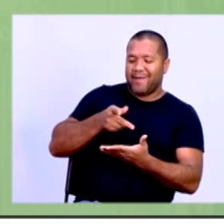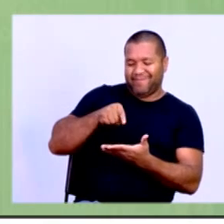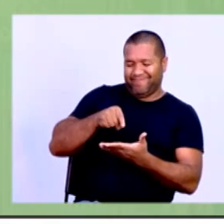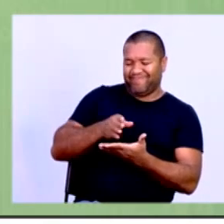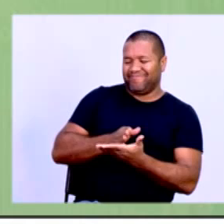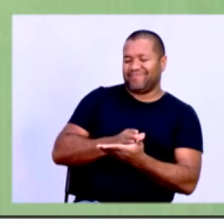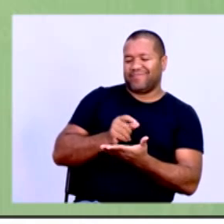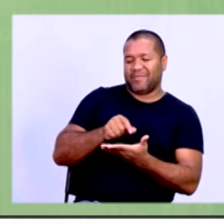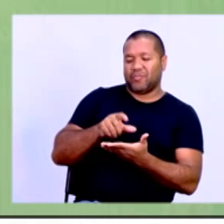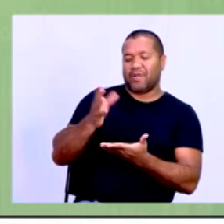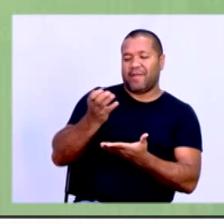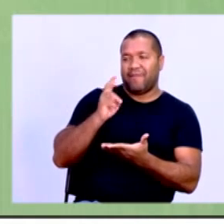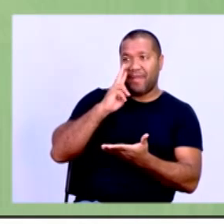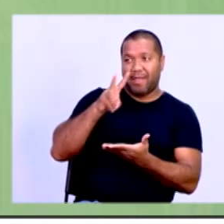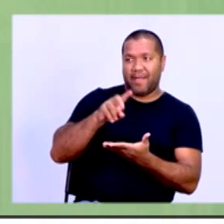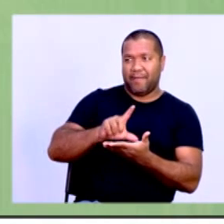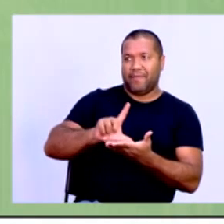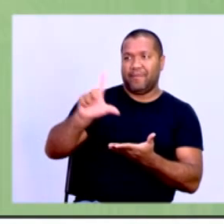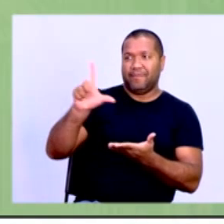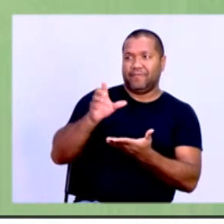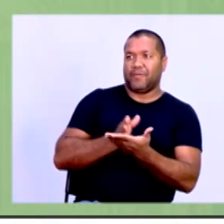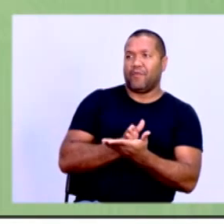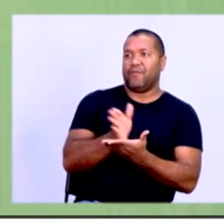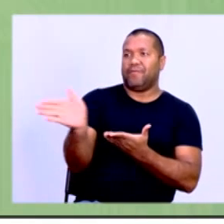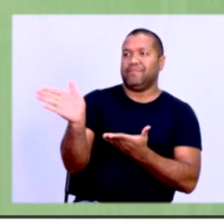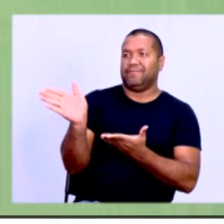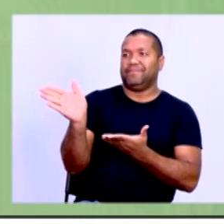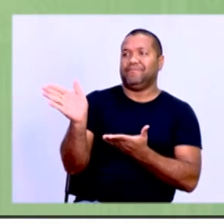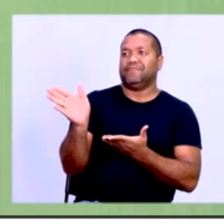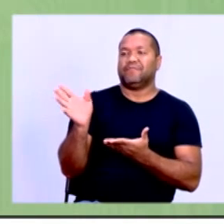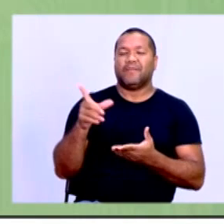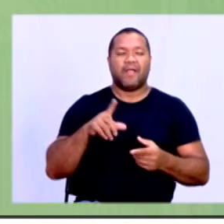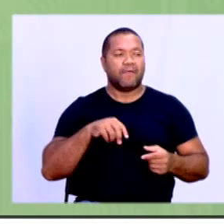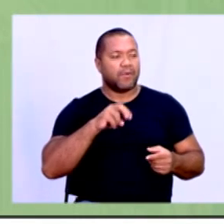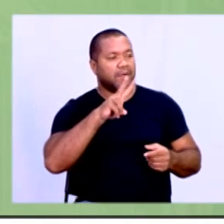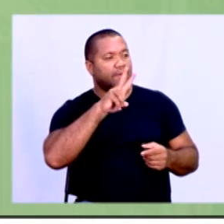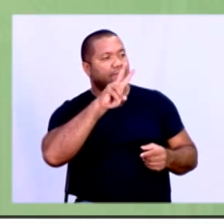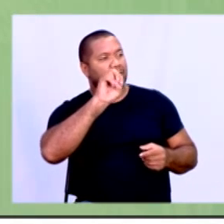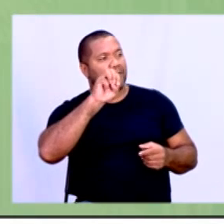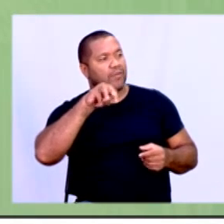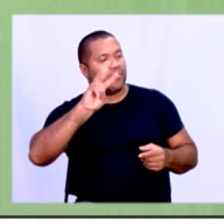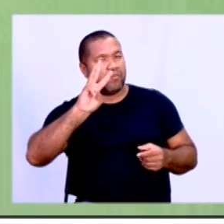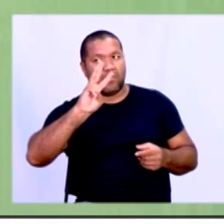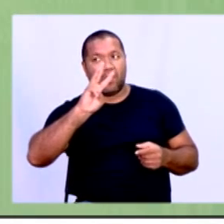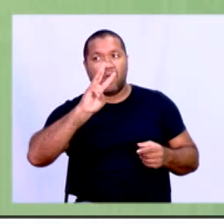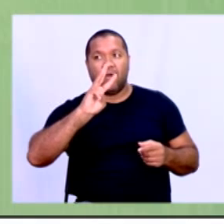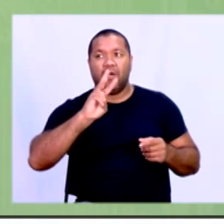ver a página de entrada, abertura, vai mostrar só uma visão para ele. O professor,